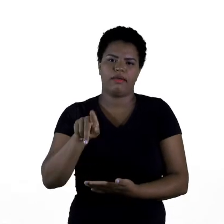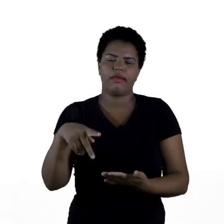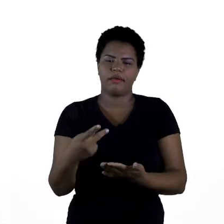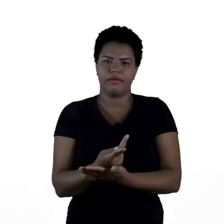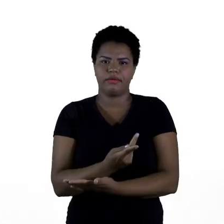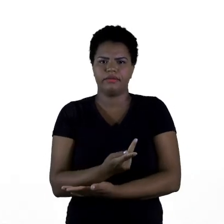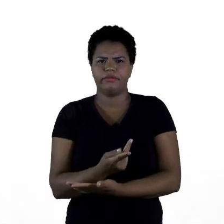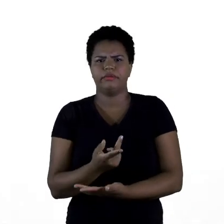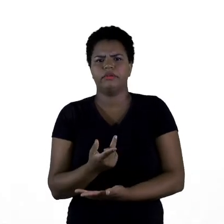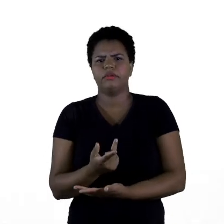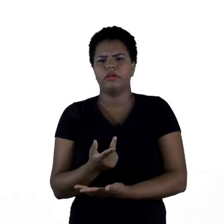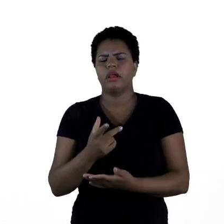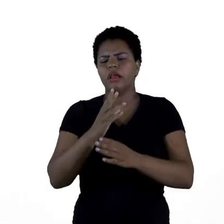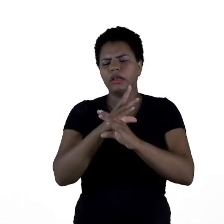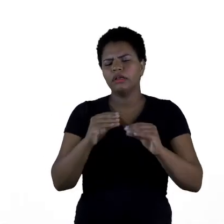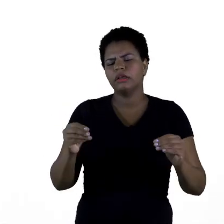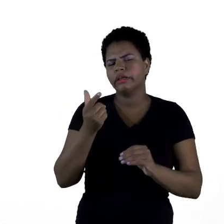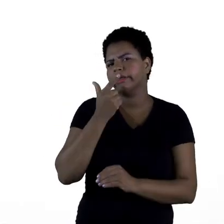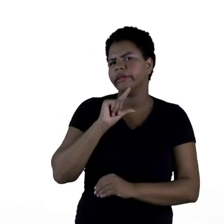essas conjunções?